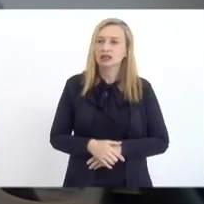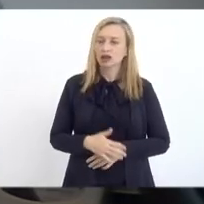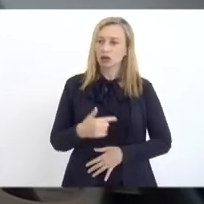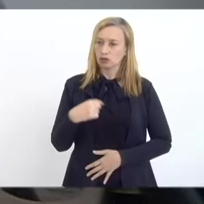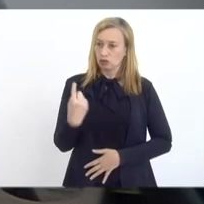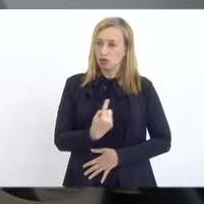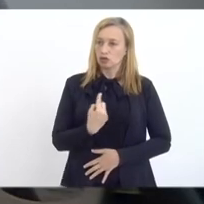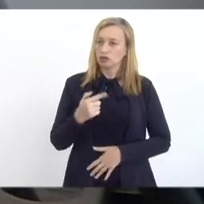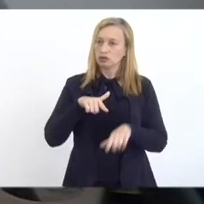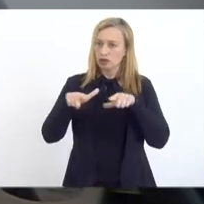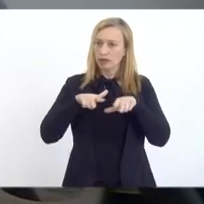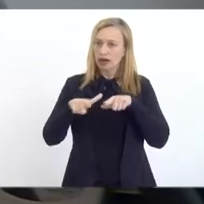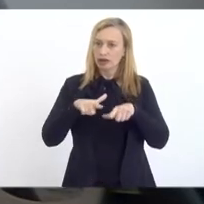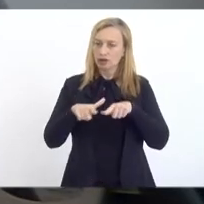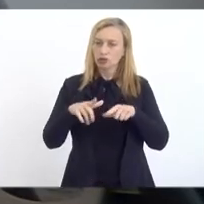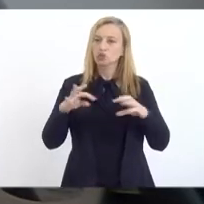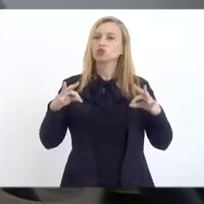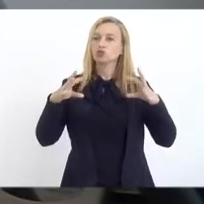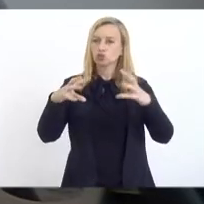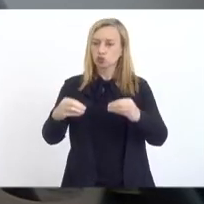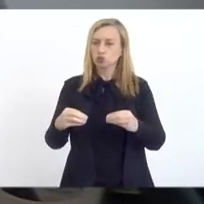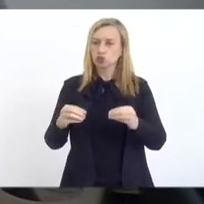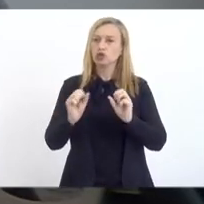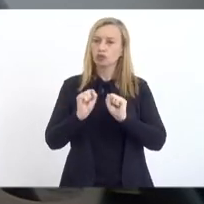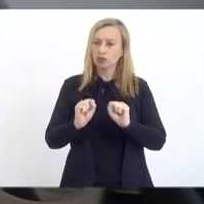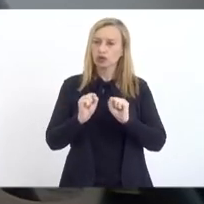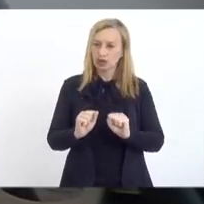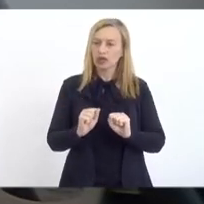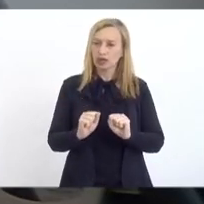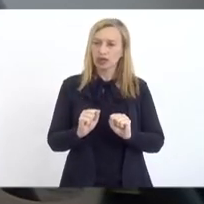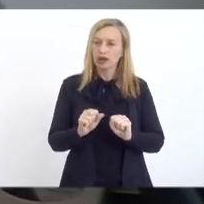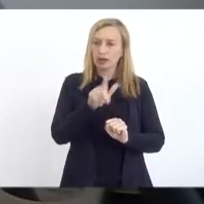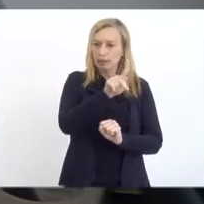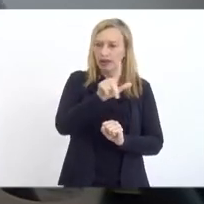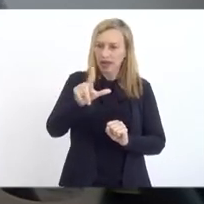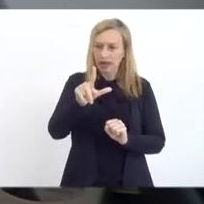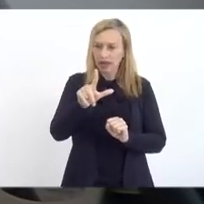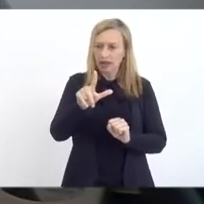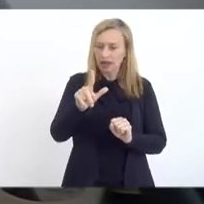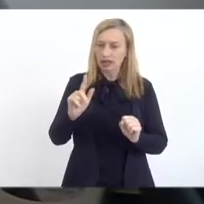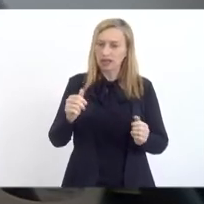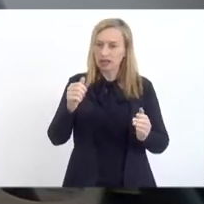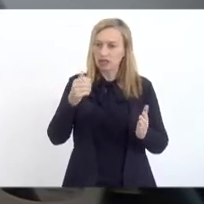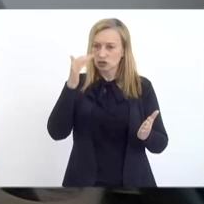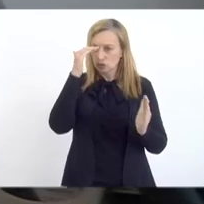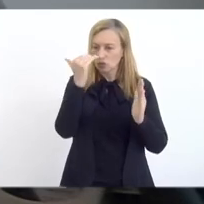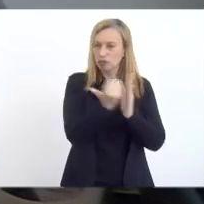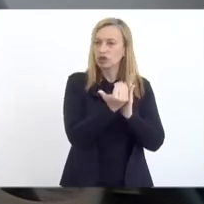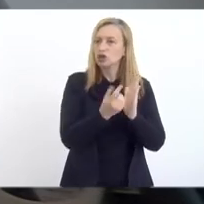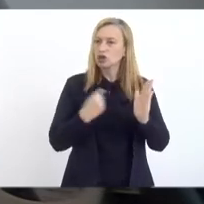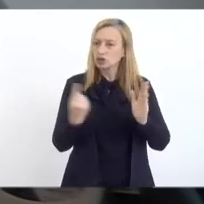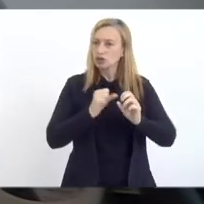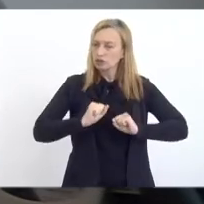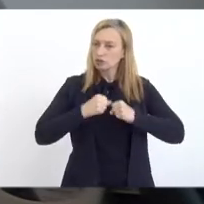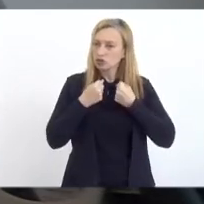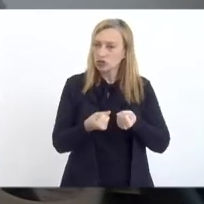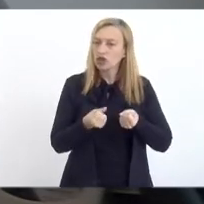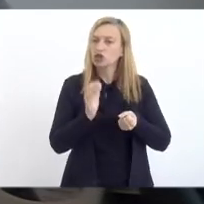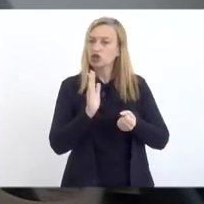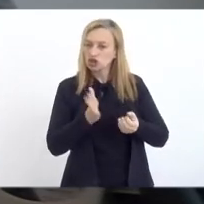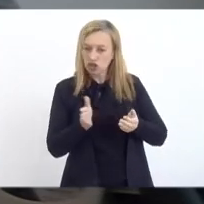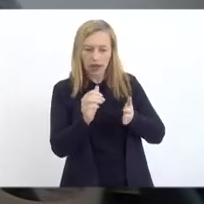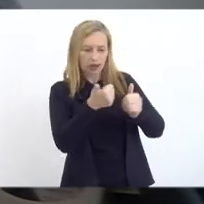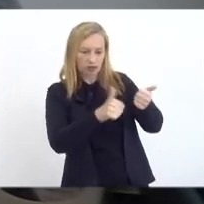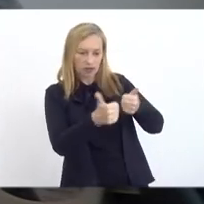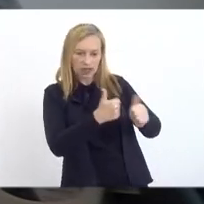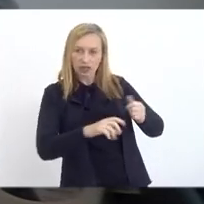parte, tudo que for possível para que esse PL seja viabilizado, nós vamos fazer. Toda a análise técnica já foi feita. A